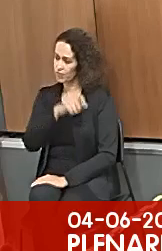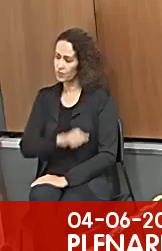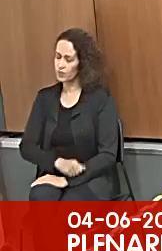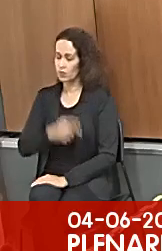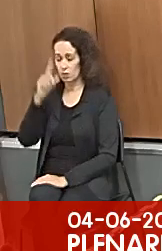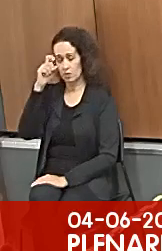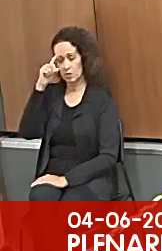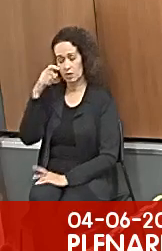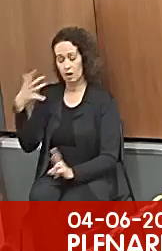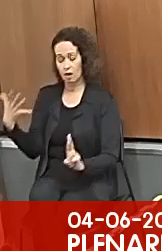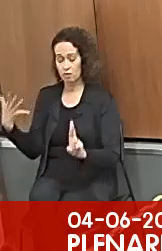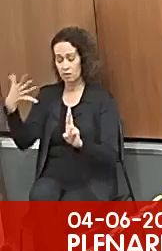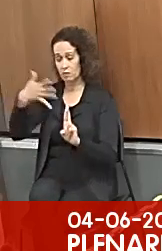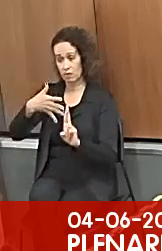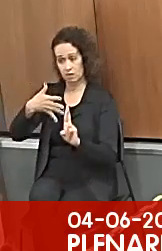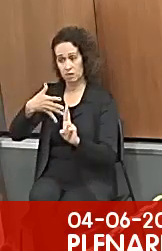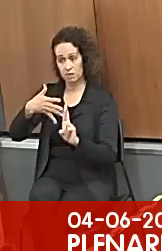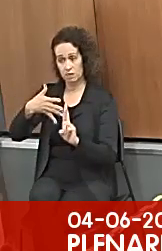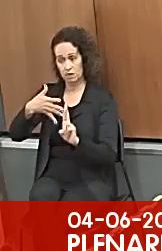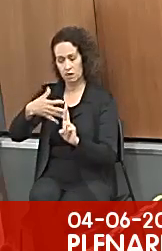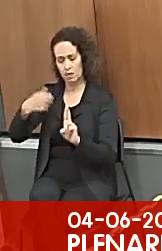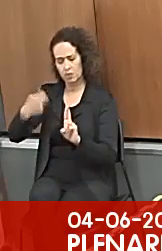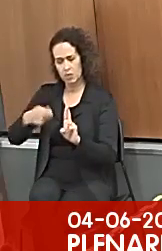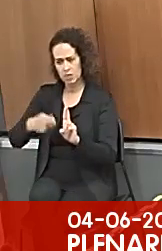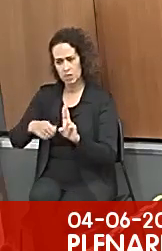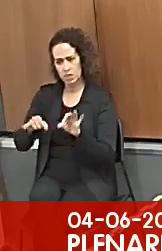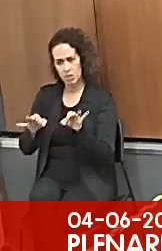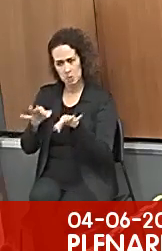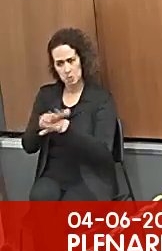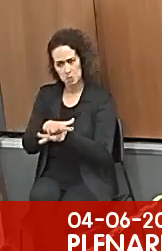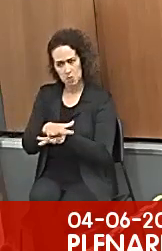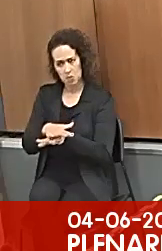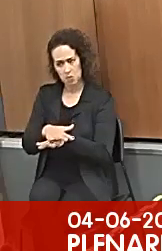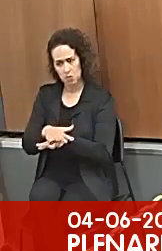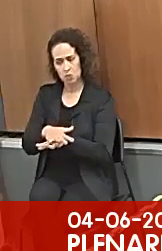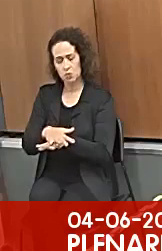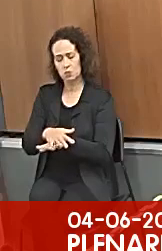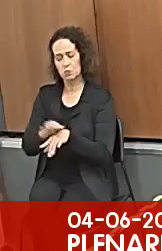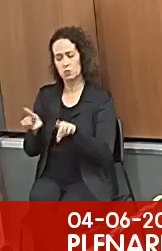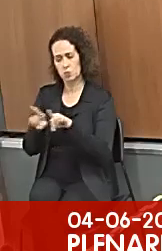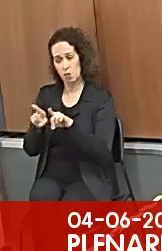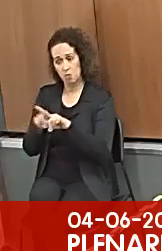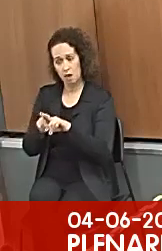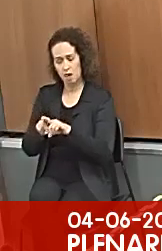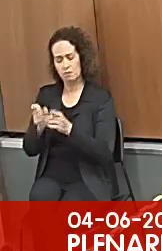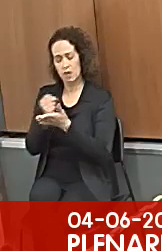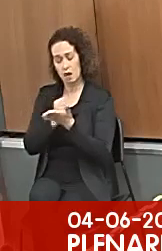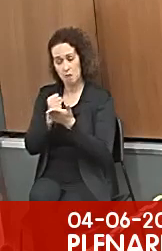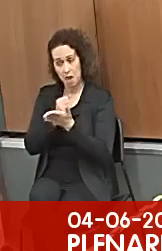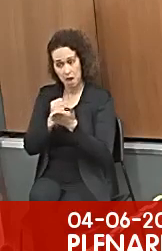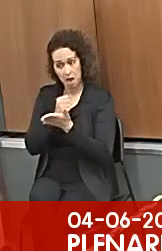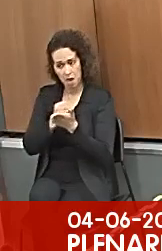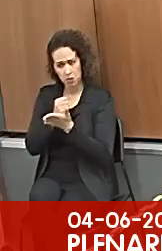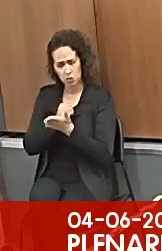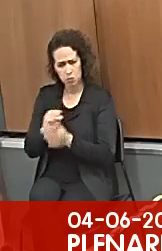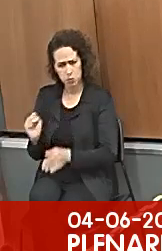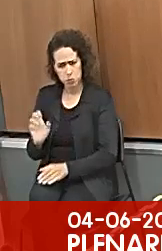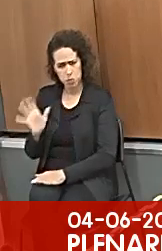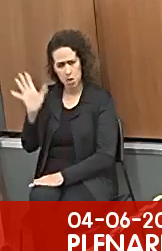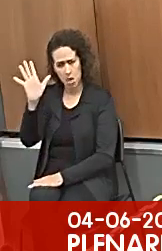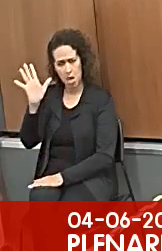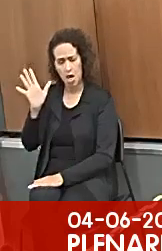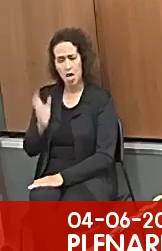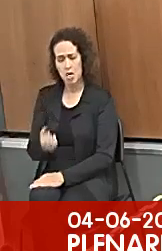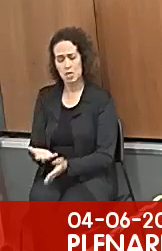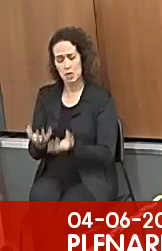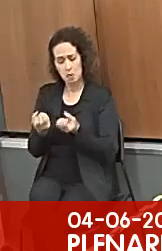hospital referência, além dele estar qualificado, de administrar remédios caríssimos e um atendimento especial,